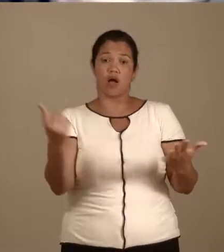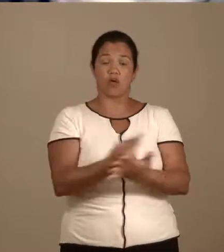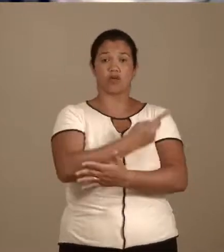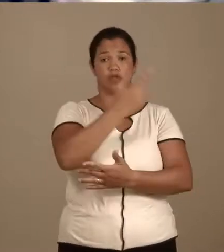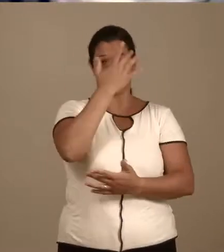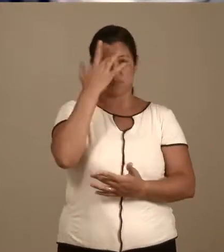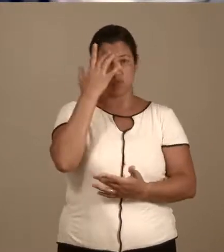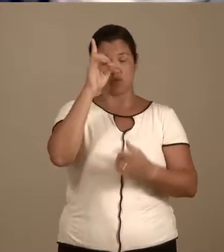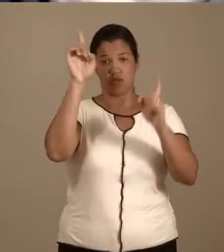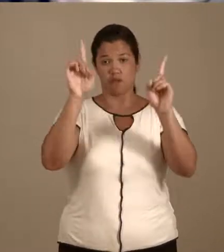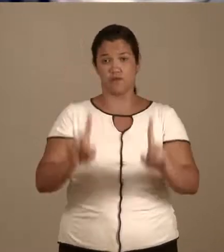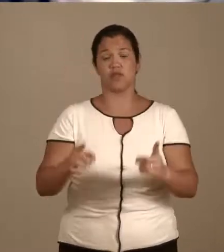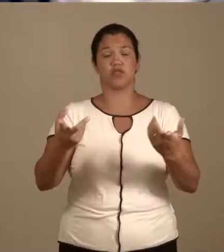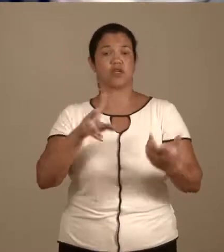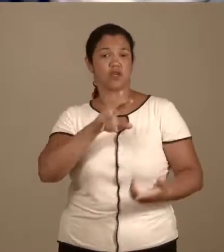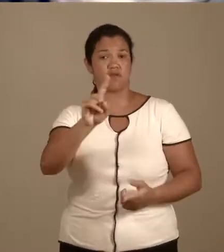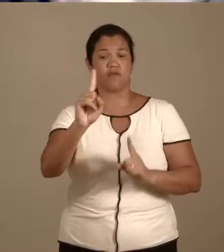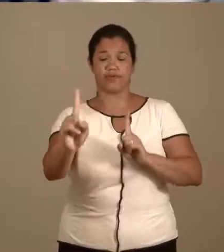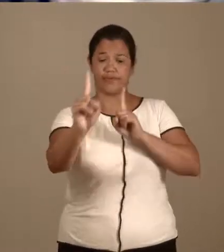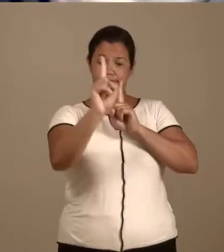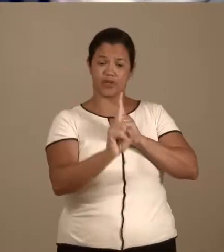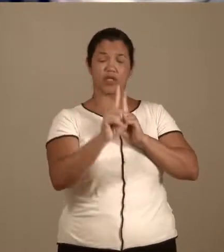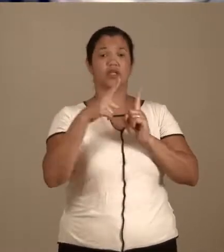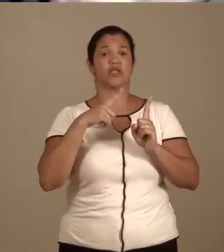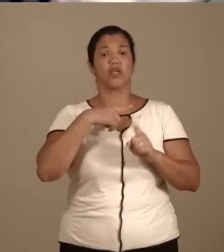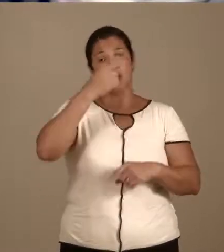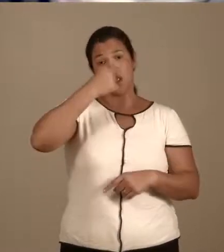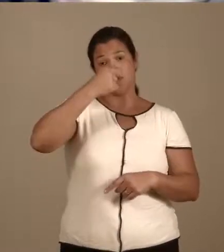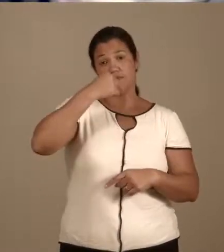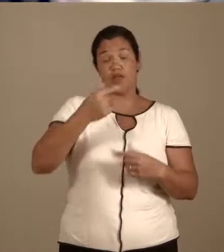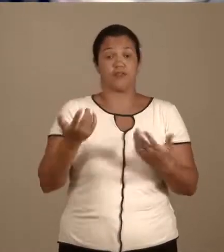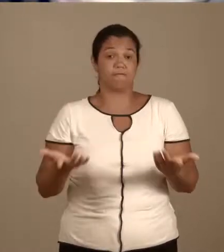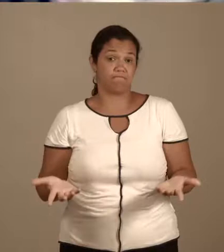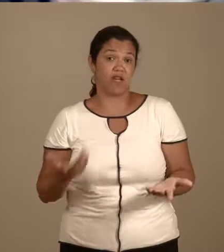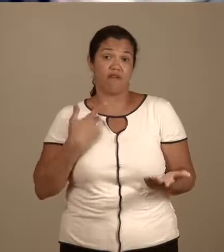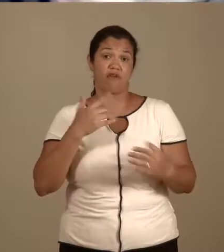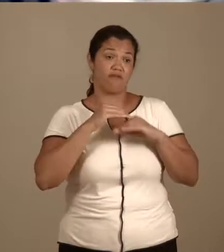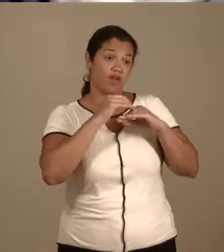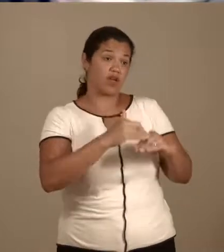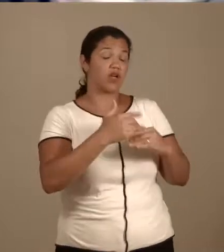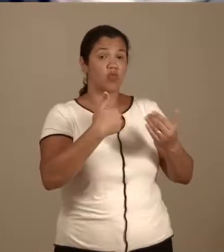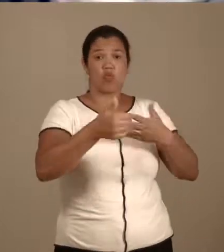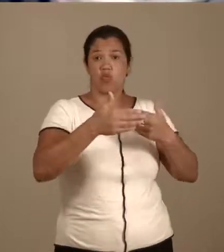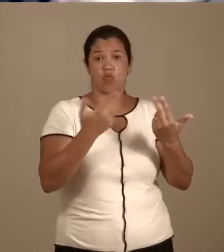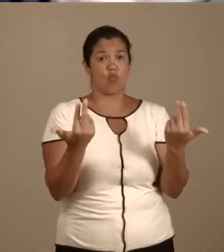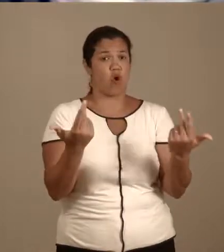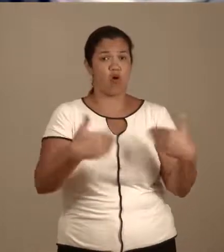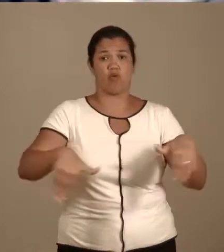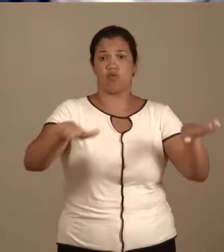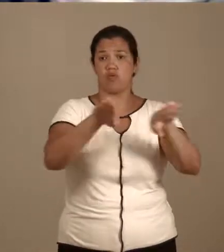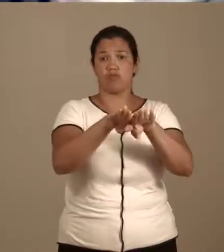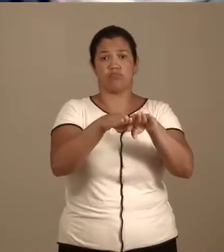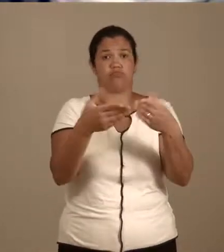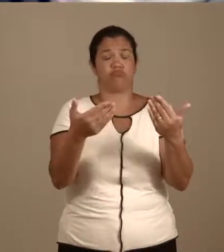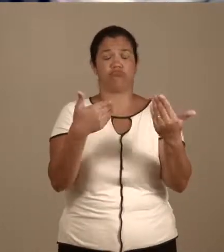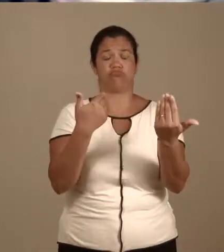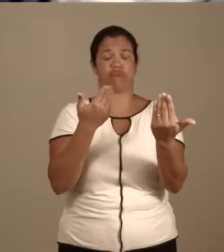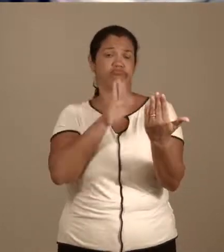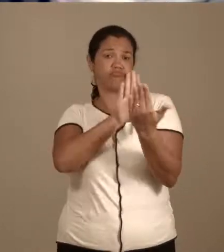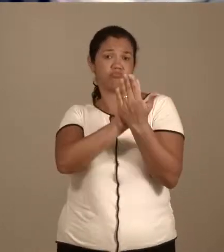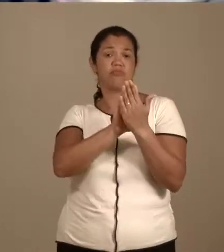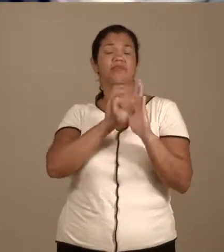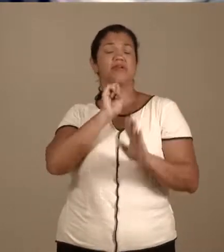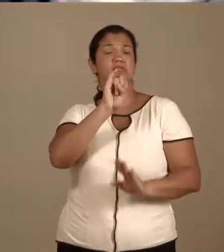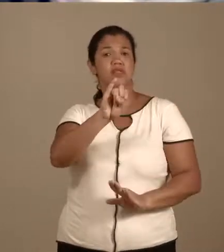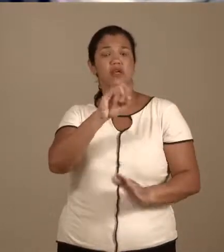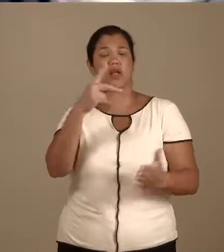básica uma pessoa com deficiência que vai até lá porque ela está resfriada. E aí ela vai ser tratada como qualquer outra pessoa. Mas se